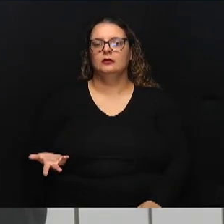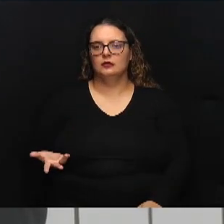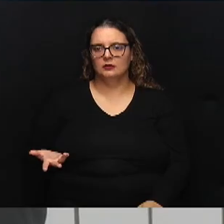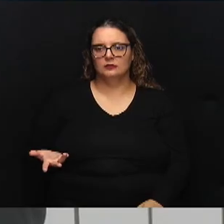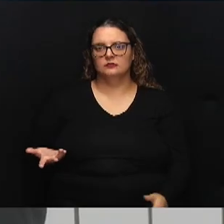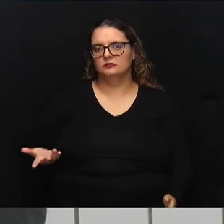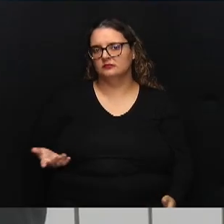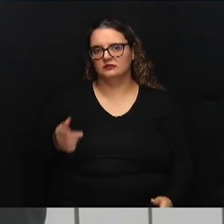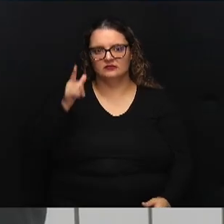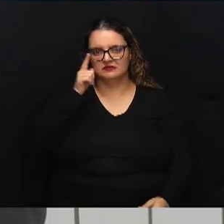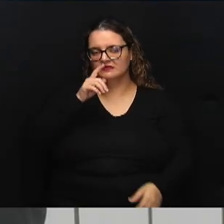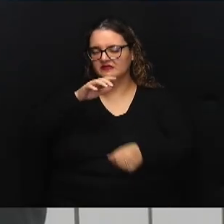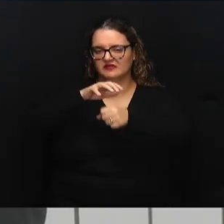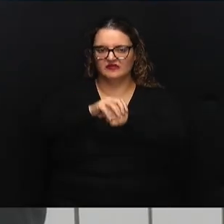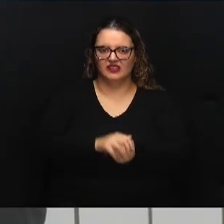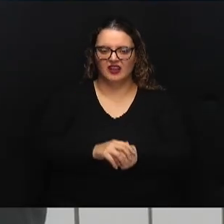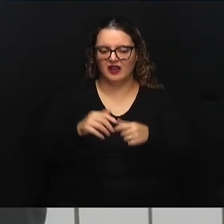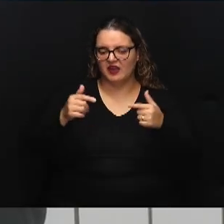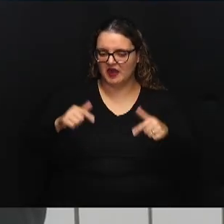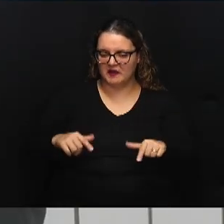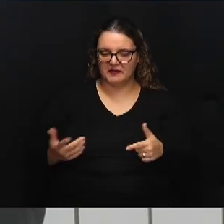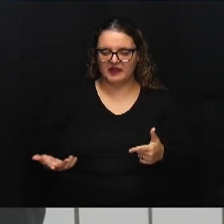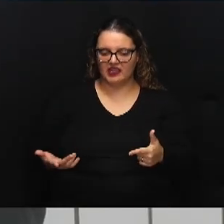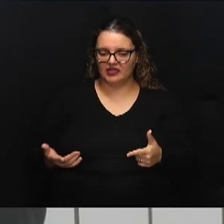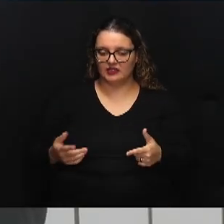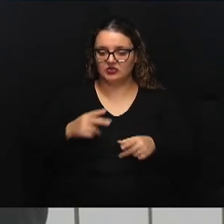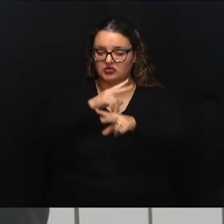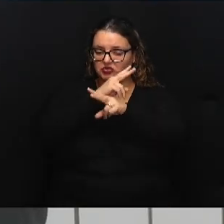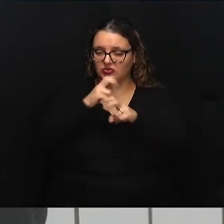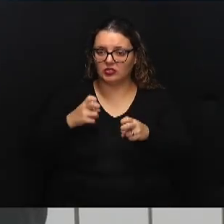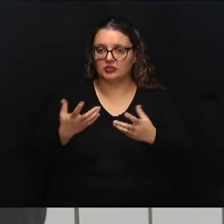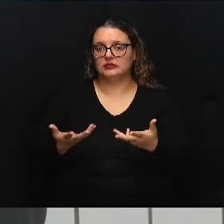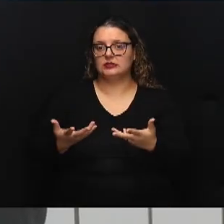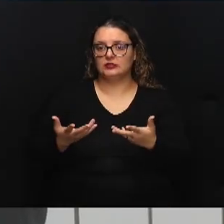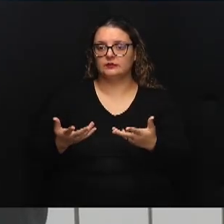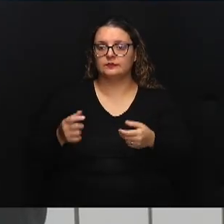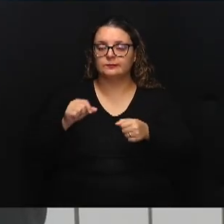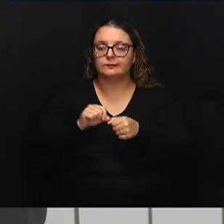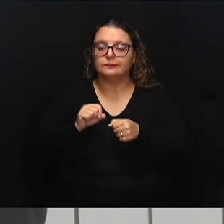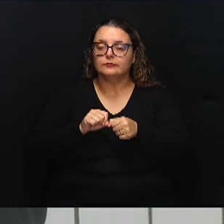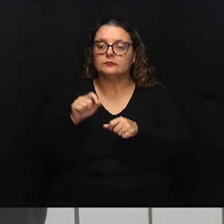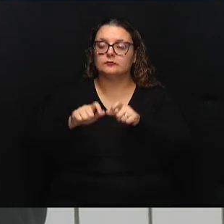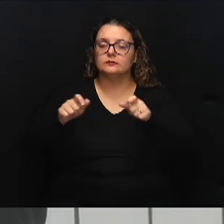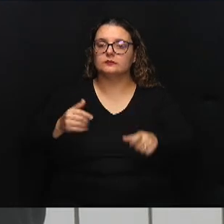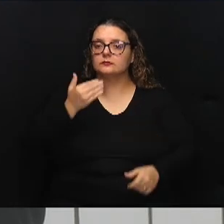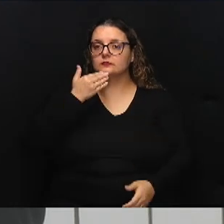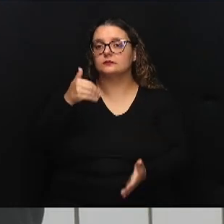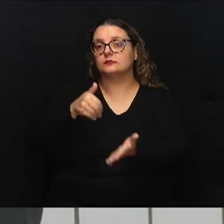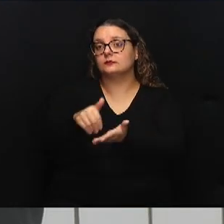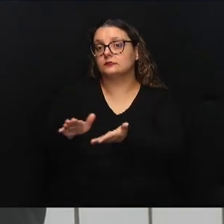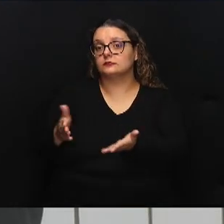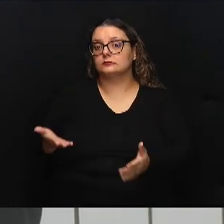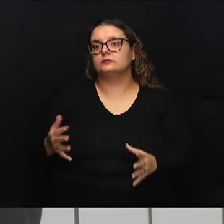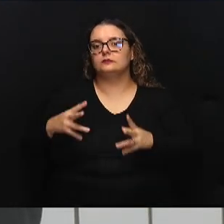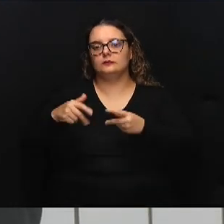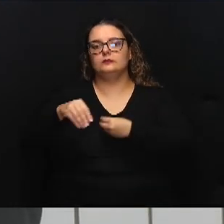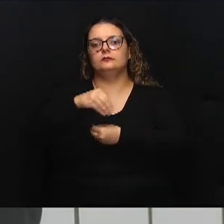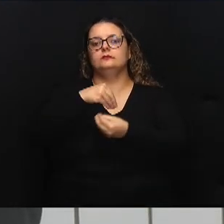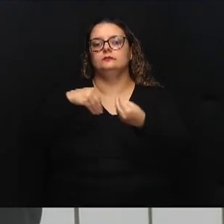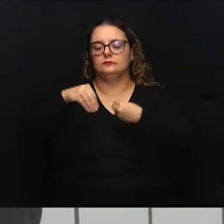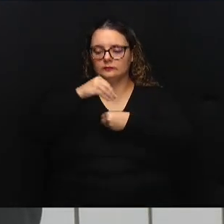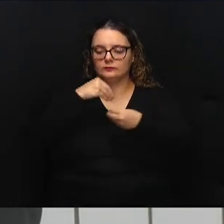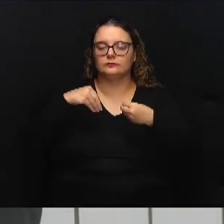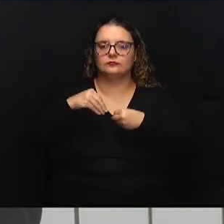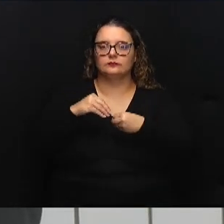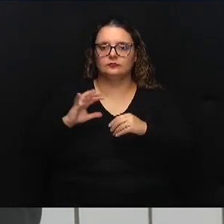não aguentaram pressão, um ambiente realmente tóxico que acaba fazendo com que a pessoa peça demissão. Tudo isso pode